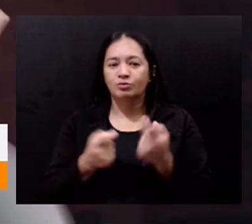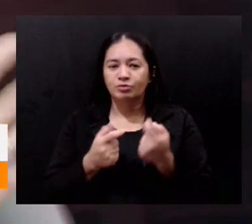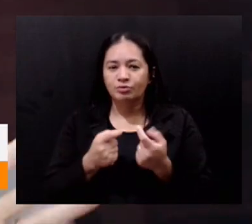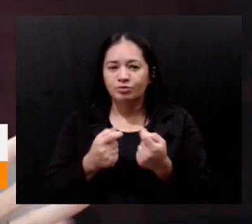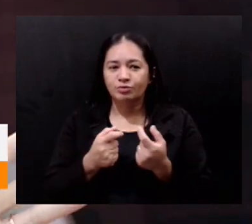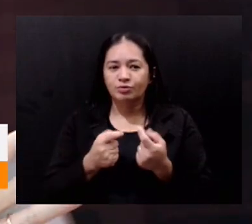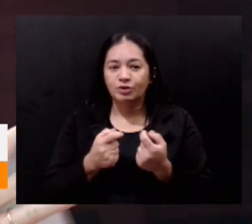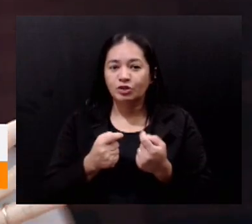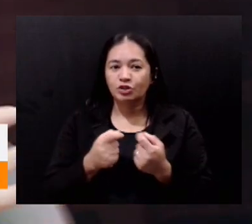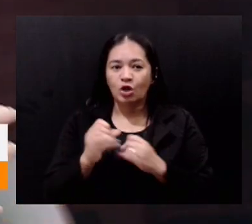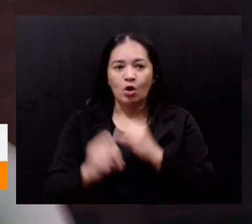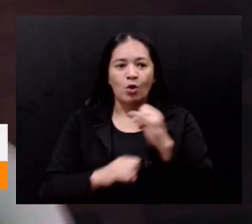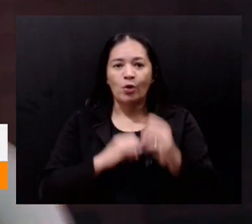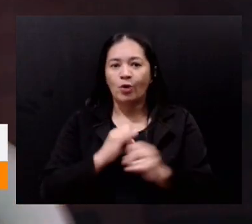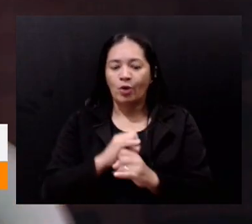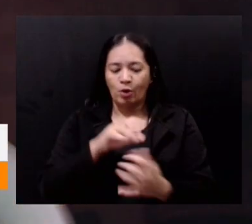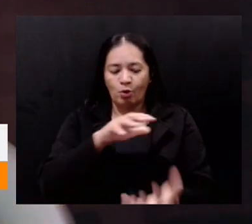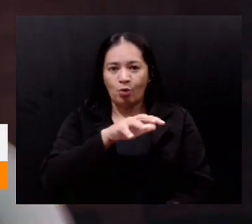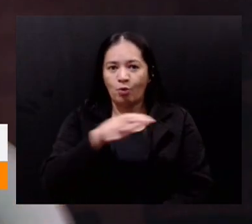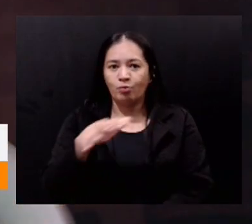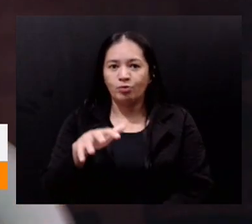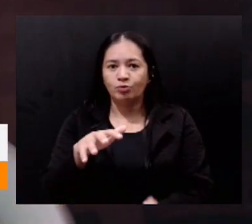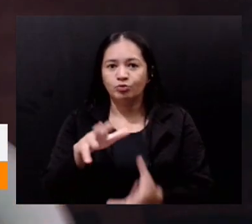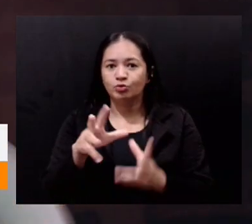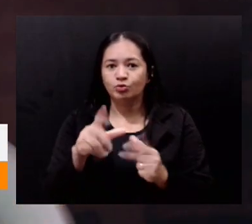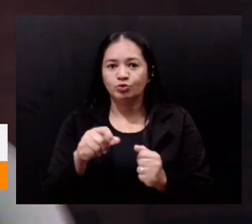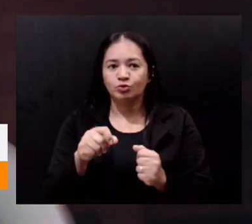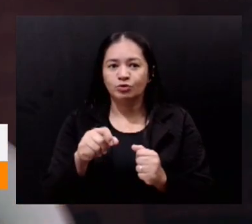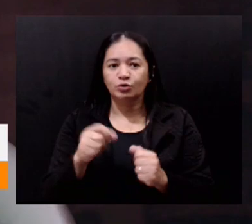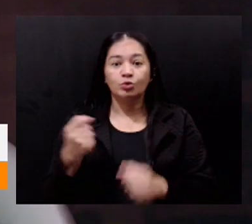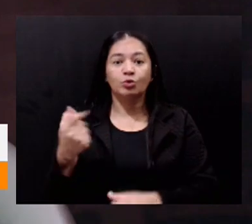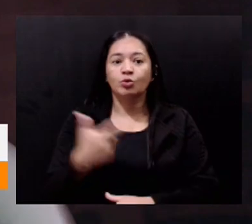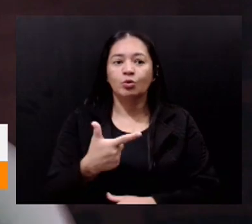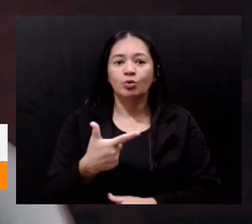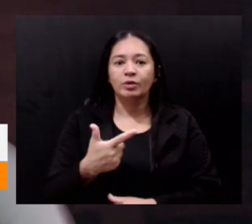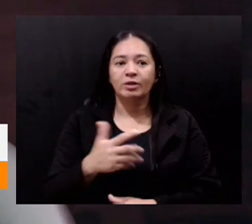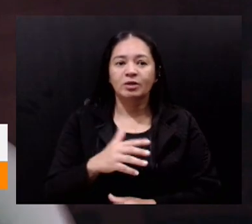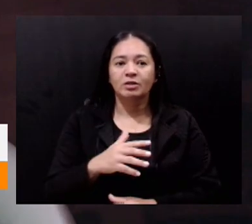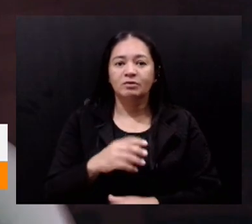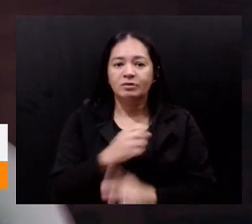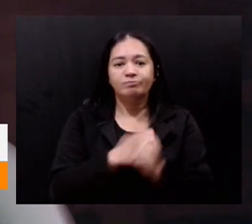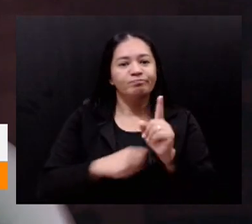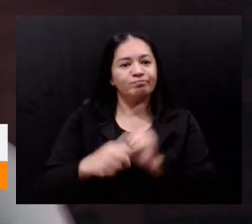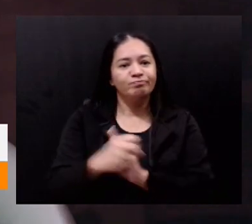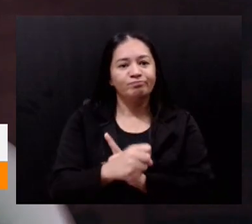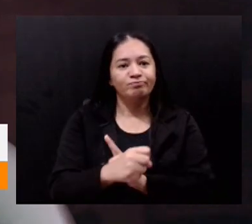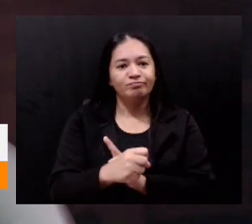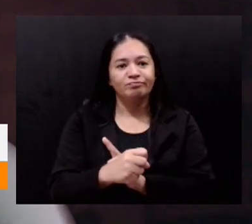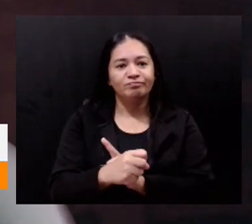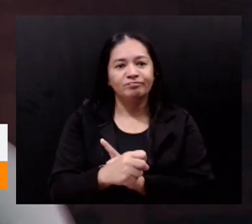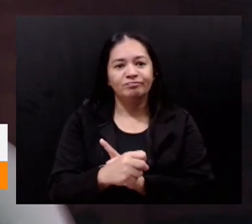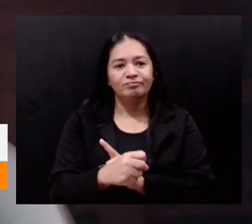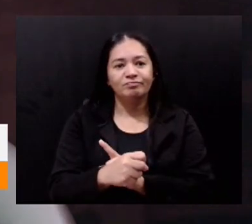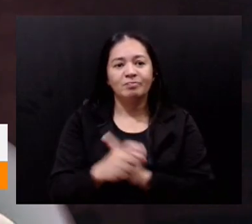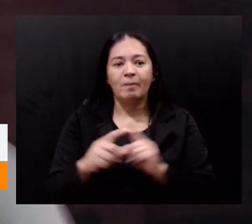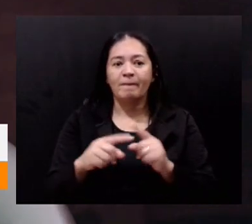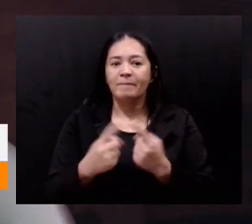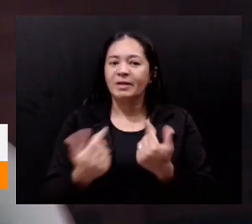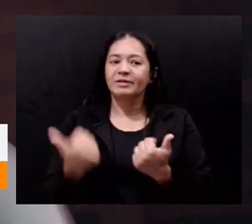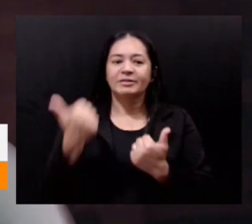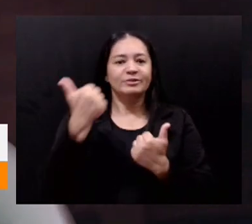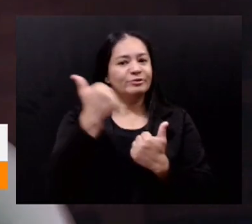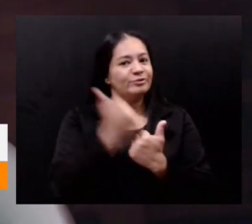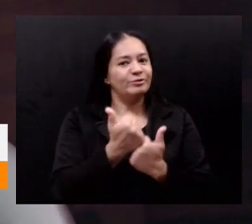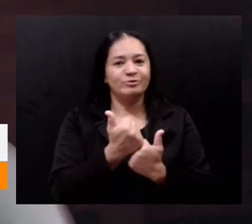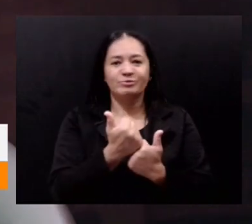mundo inteiro, Uhum. e do que às vezes se socializar, às vezes sair. Só que não substitui uma amizade quando você está